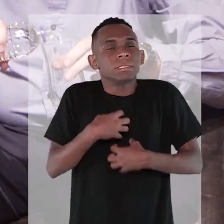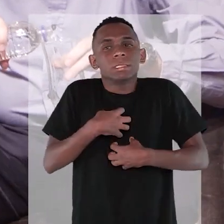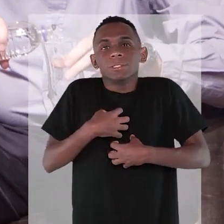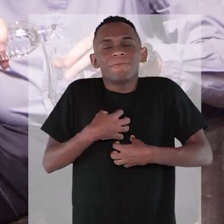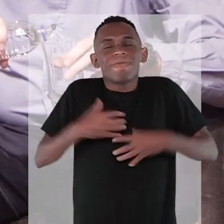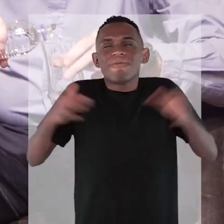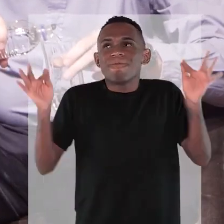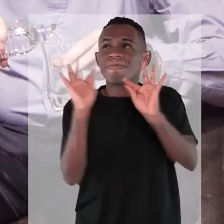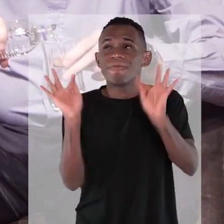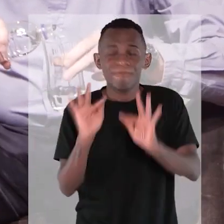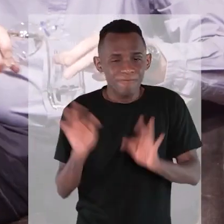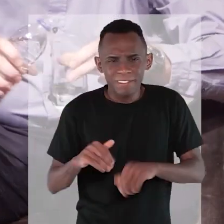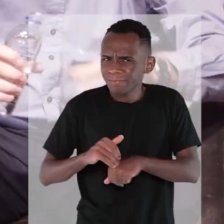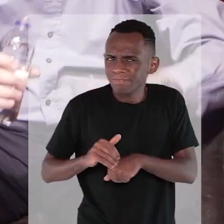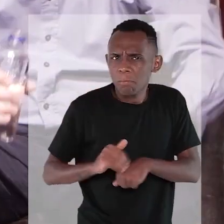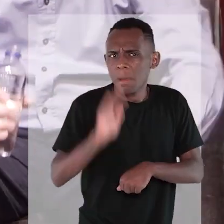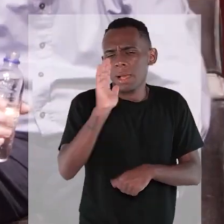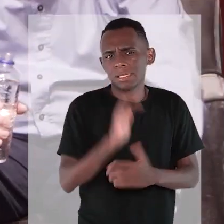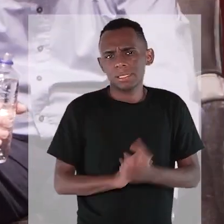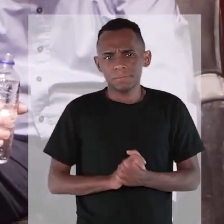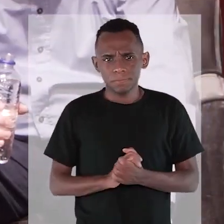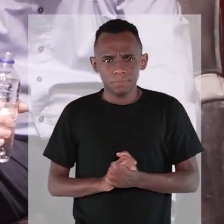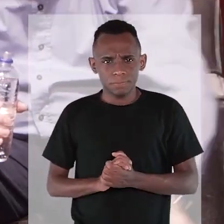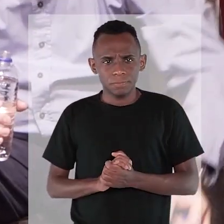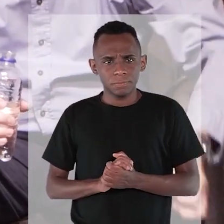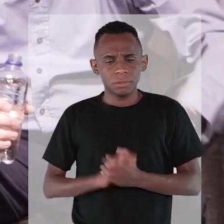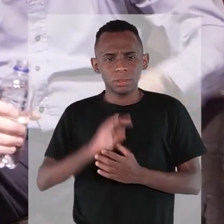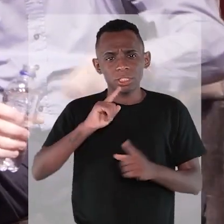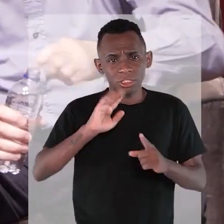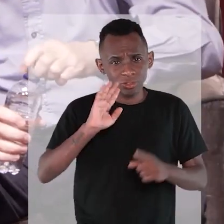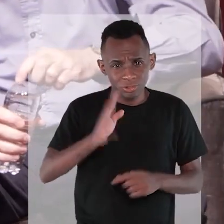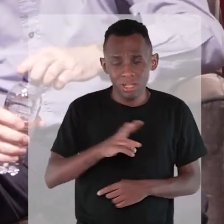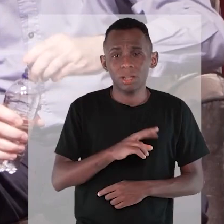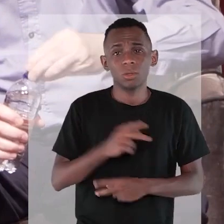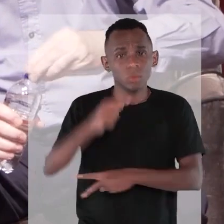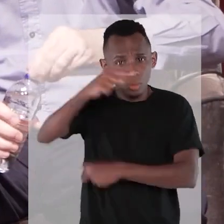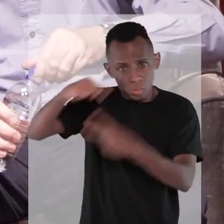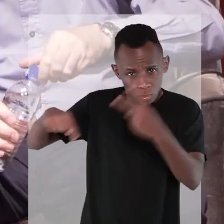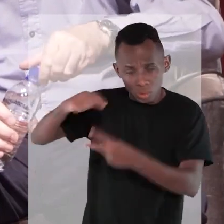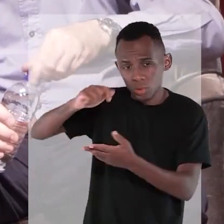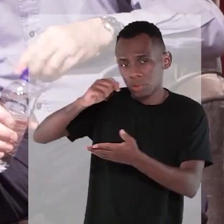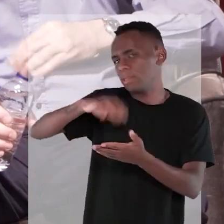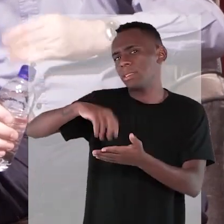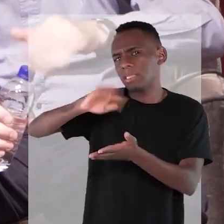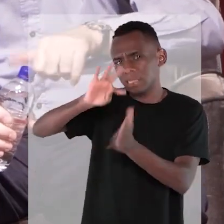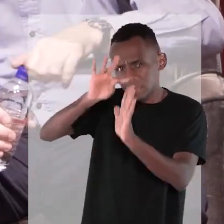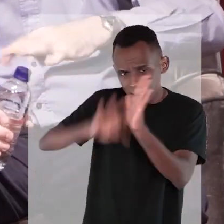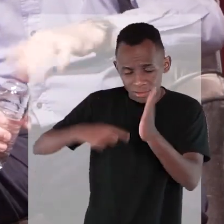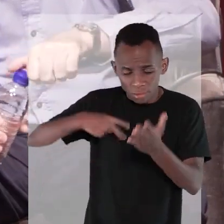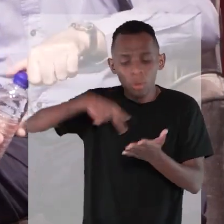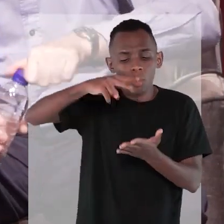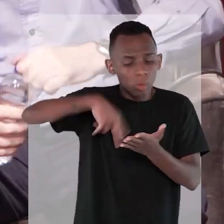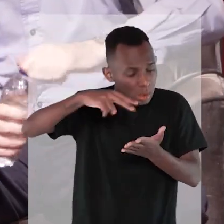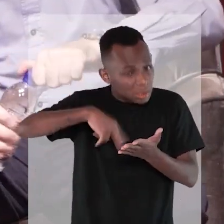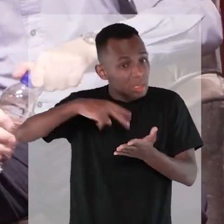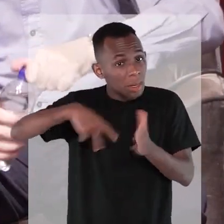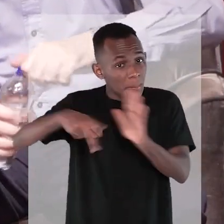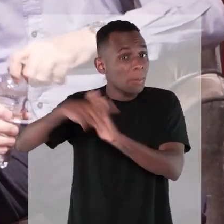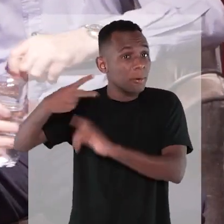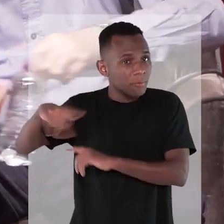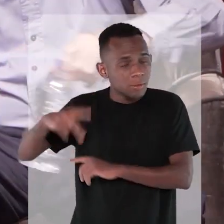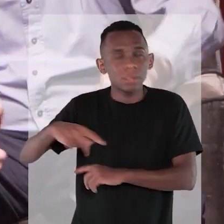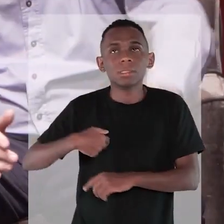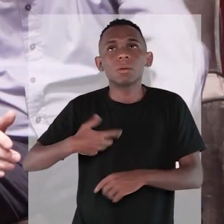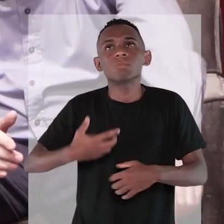vida, porque realmente, né, eu já lia muito vocês dois, então para mim era uma honra extraordinária poder escrever